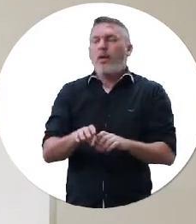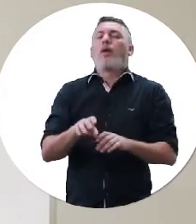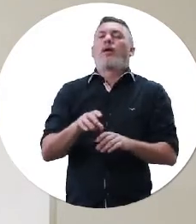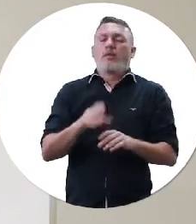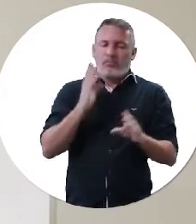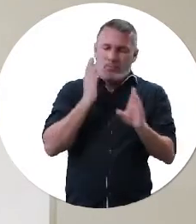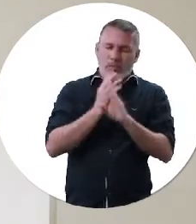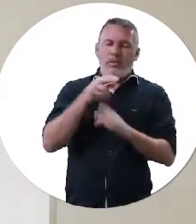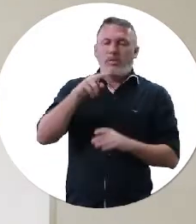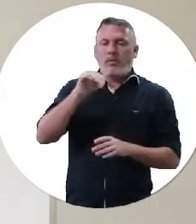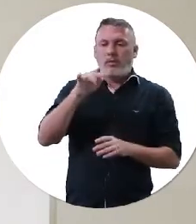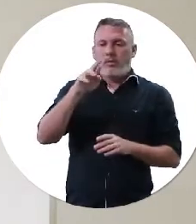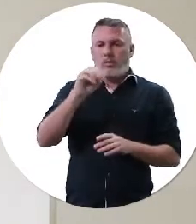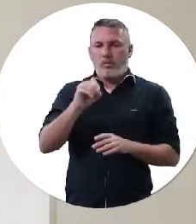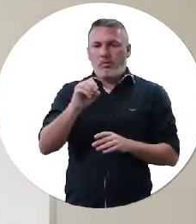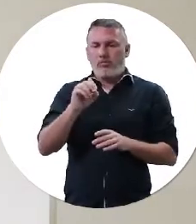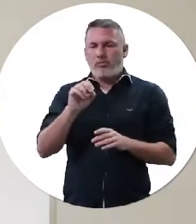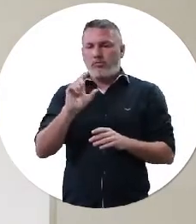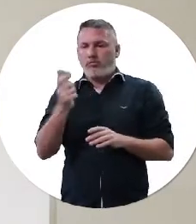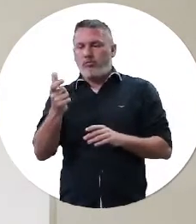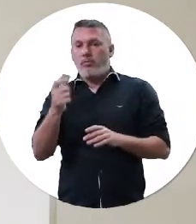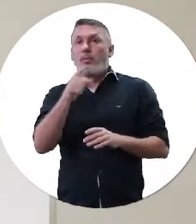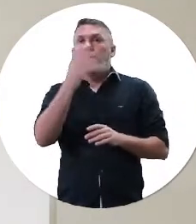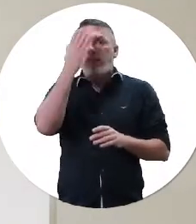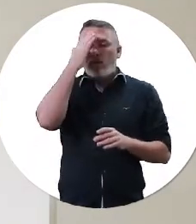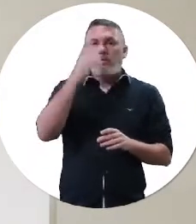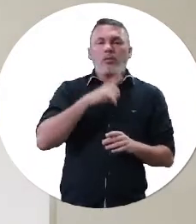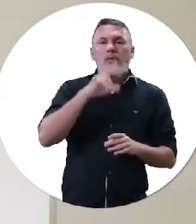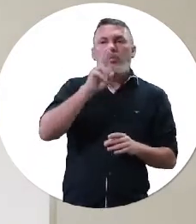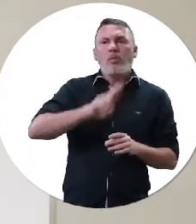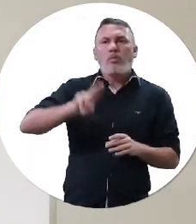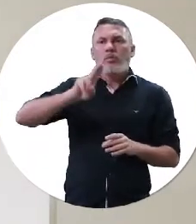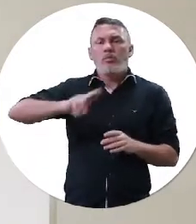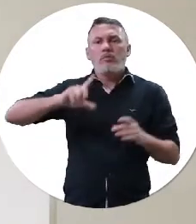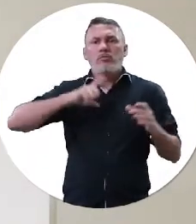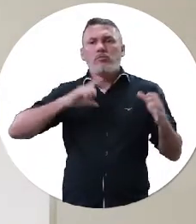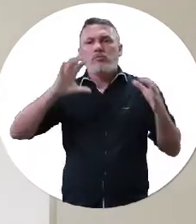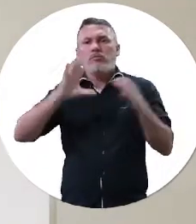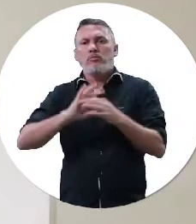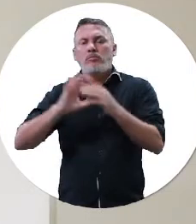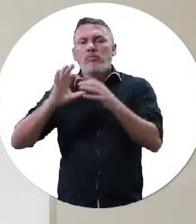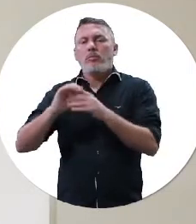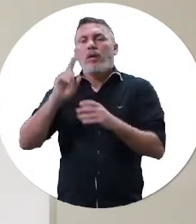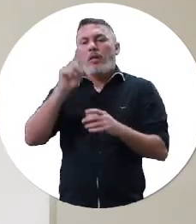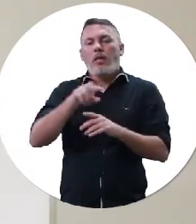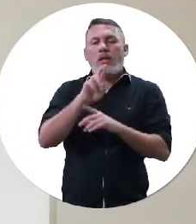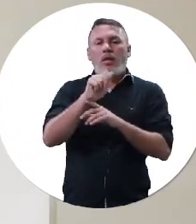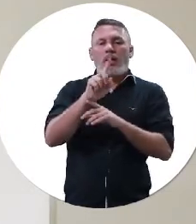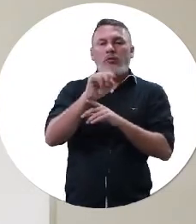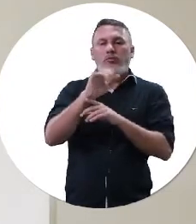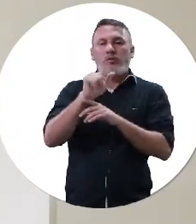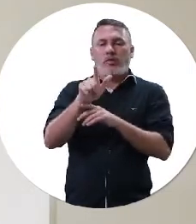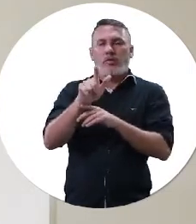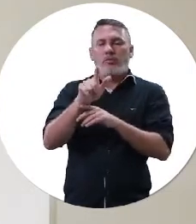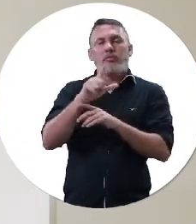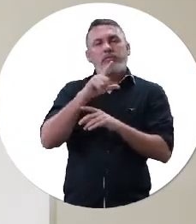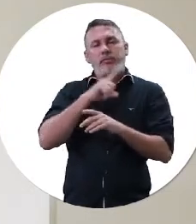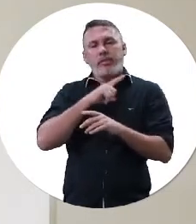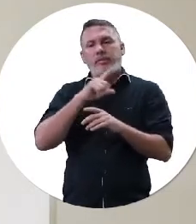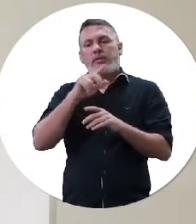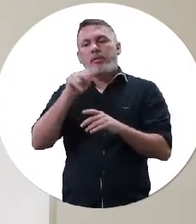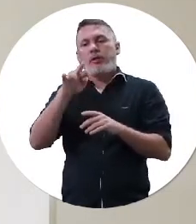um radical, como se o nitro fosse um radical. E não é radical, como se fosse. Então é no início.